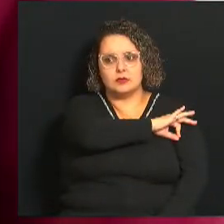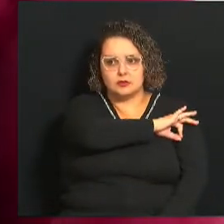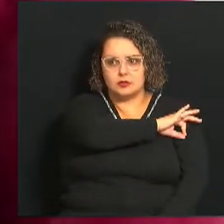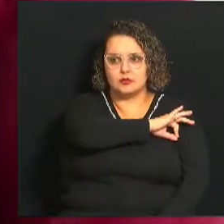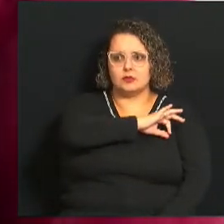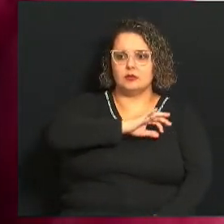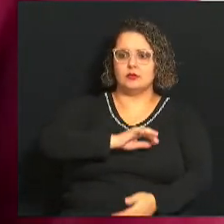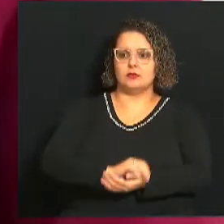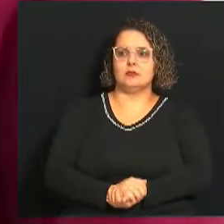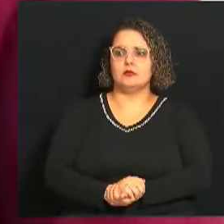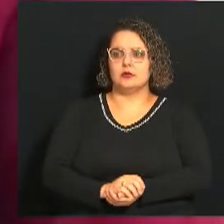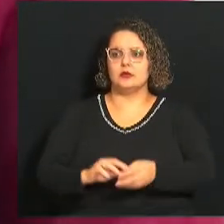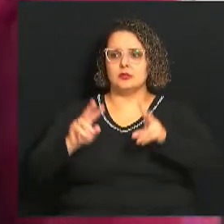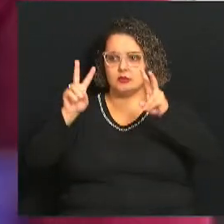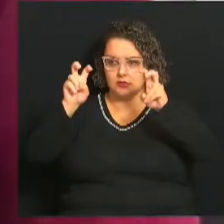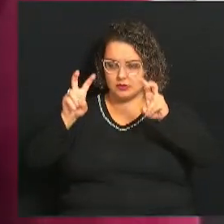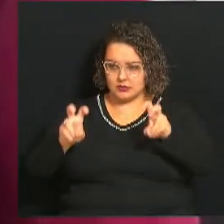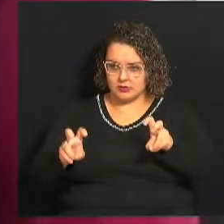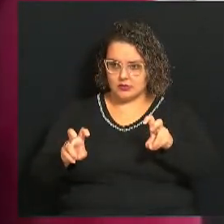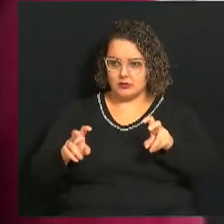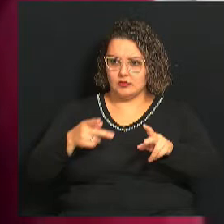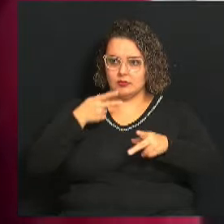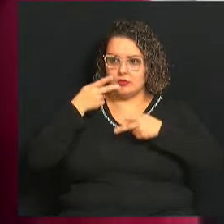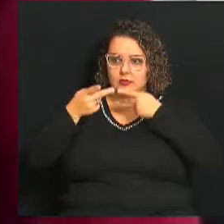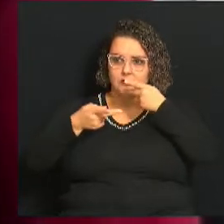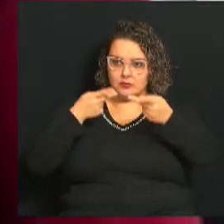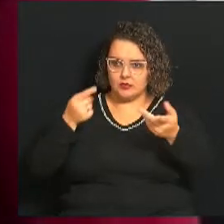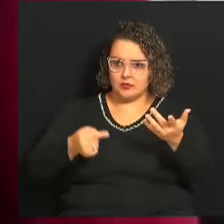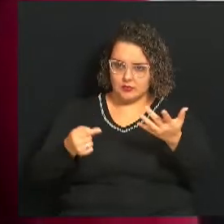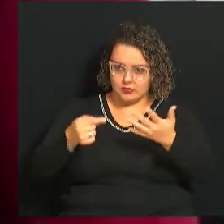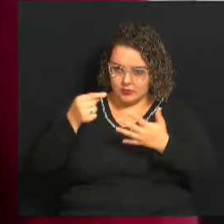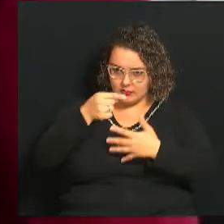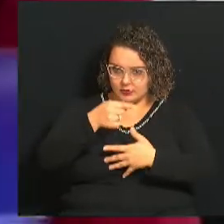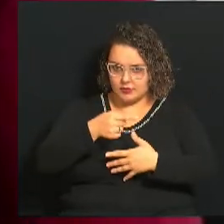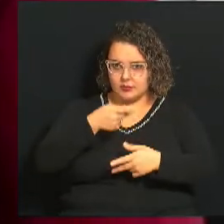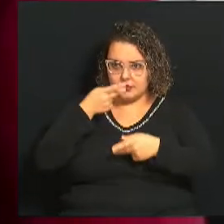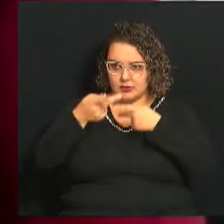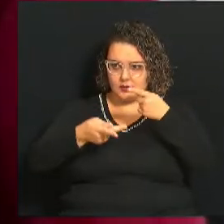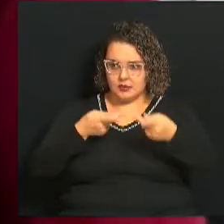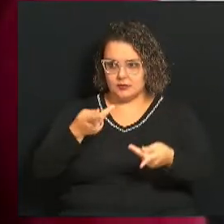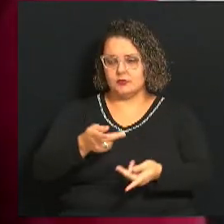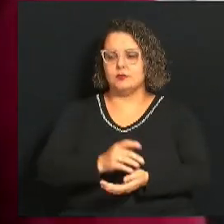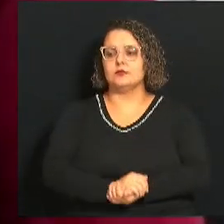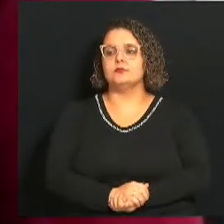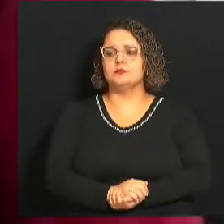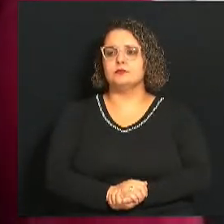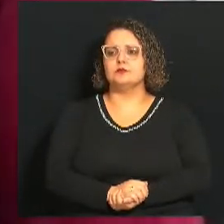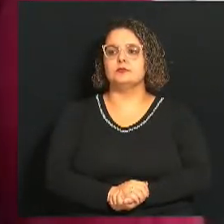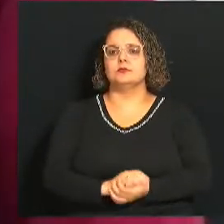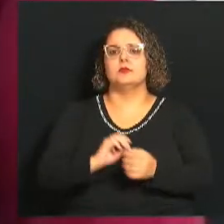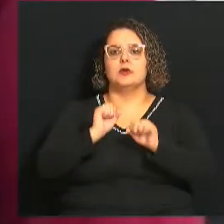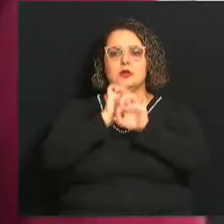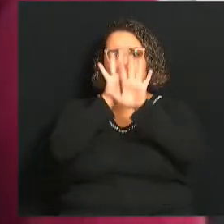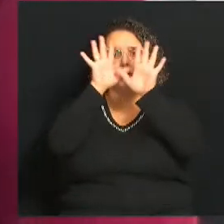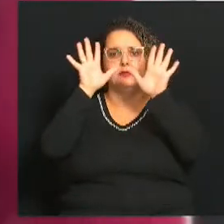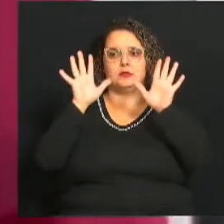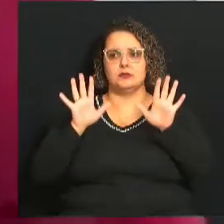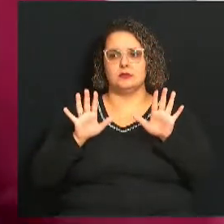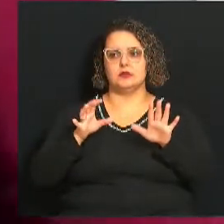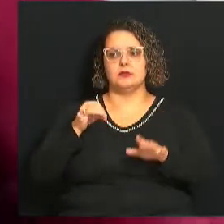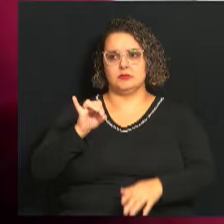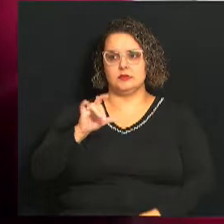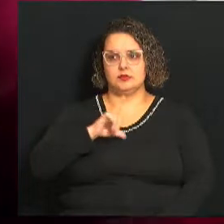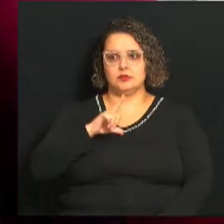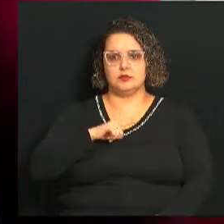né, nesse tema, e vou aqui fazer algumas considerações para poder mais esclarecer, e depois, se tiver alguma pergunta a